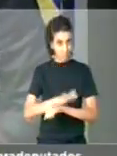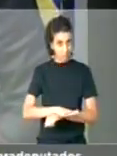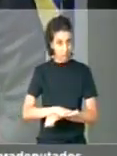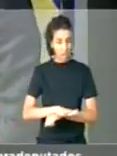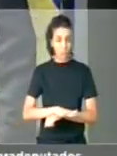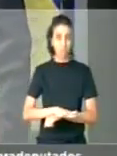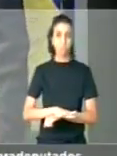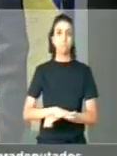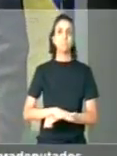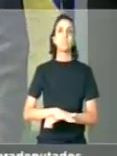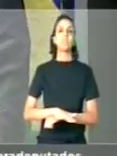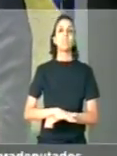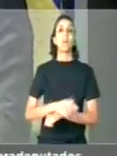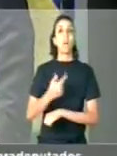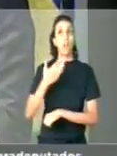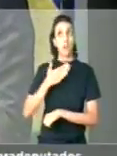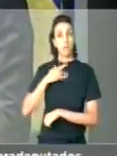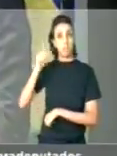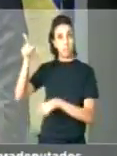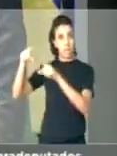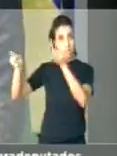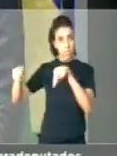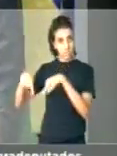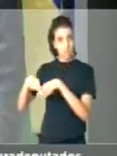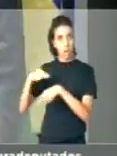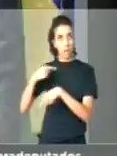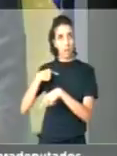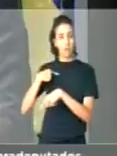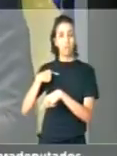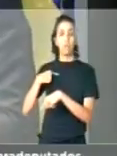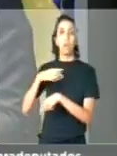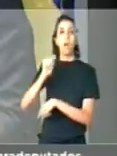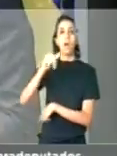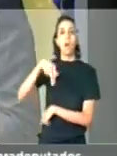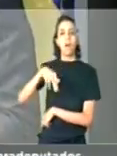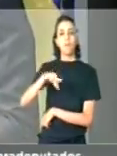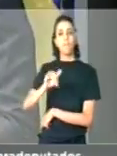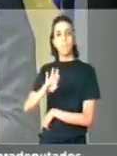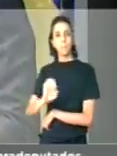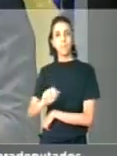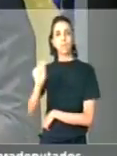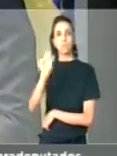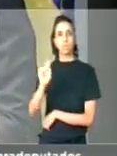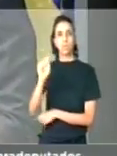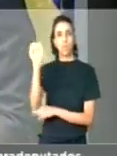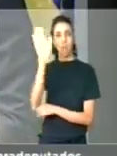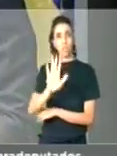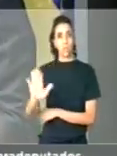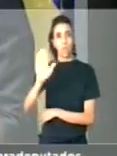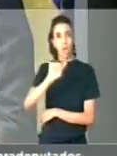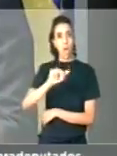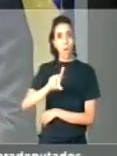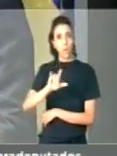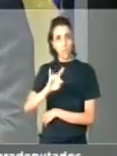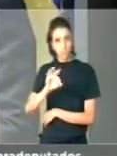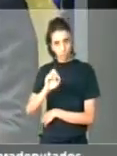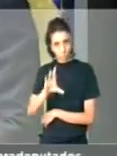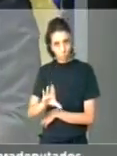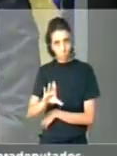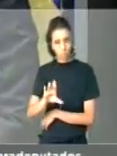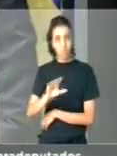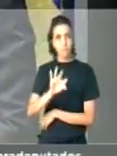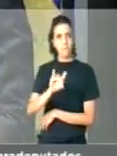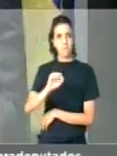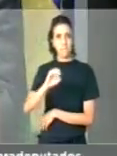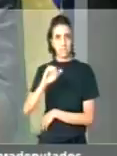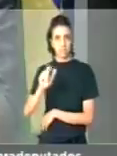eu receberei em meu gabinete a ANFIP, Associação Nacional dos Auditores Fiscais da Receita Federal do